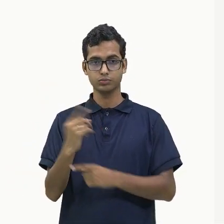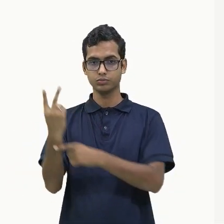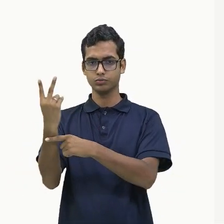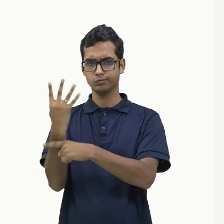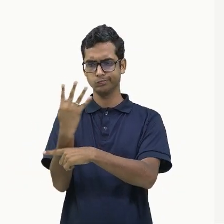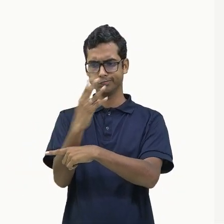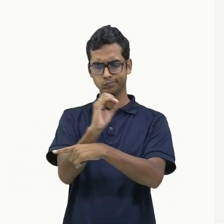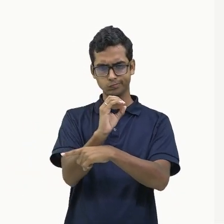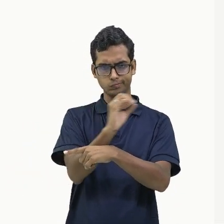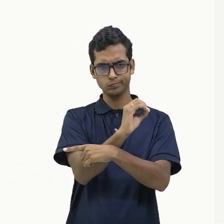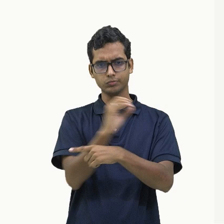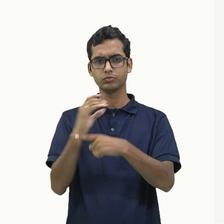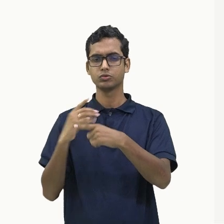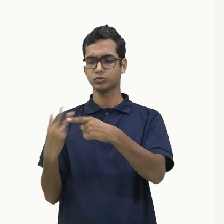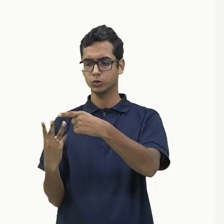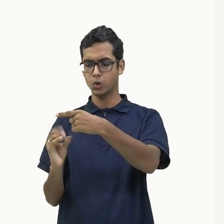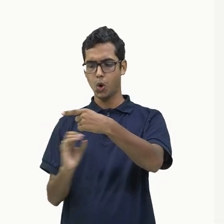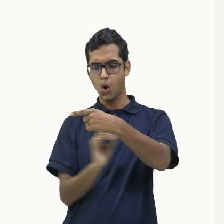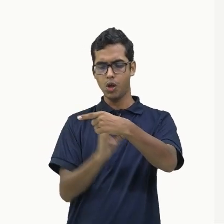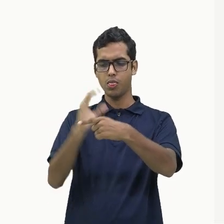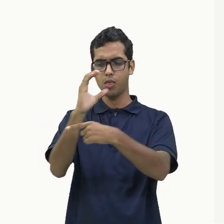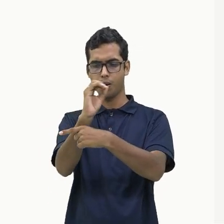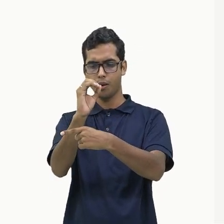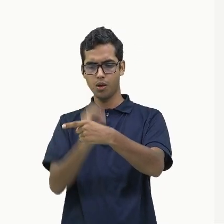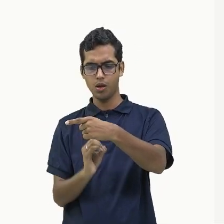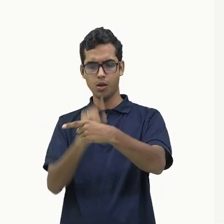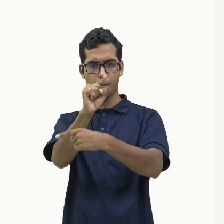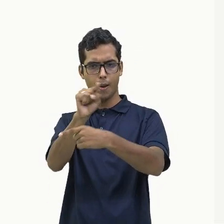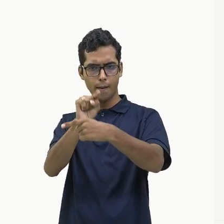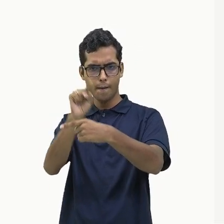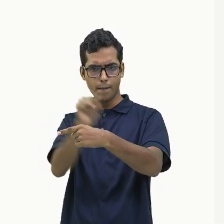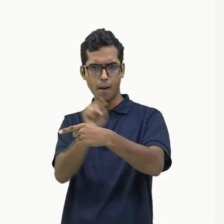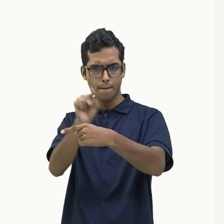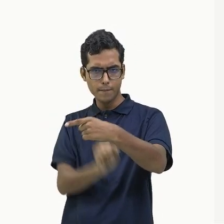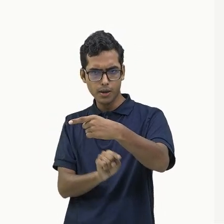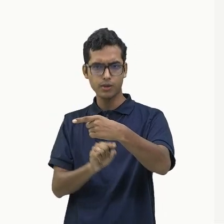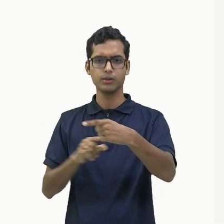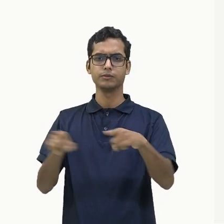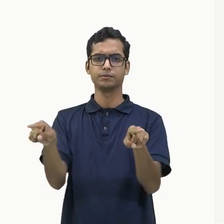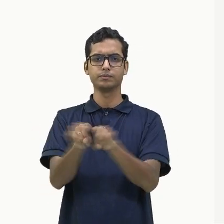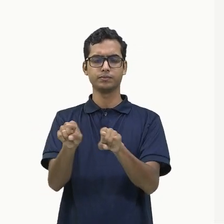um zerinho aqui embaixo. Mais um zerinho aqui em cima, outro zerinho aqui embaixo.